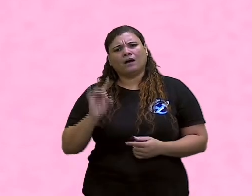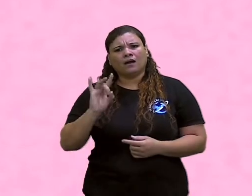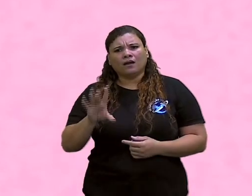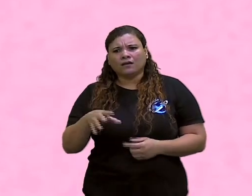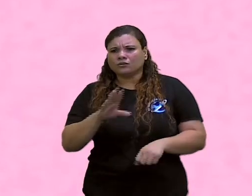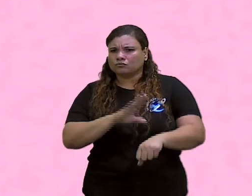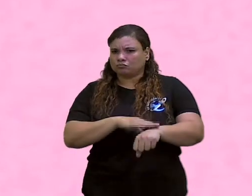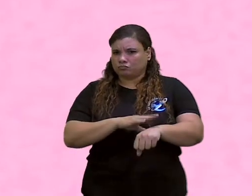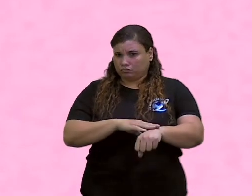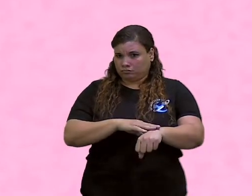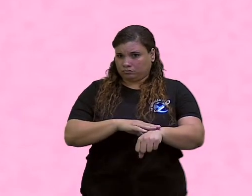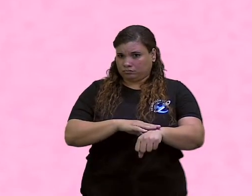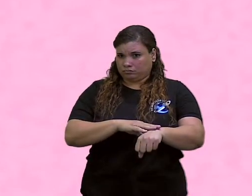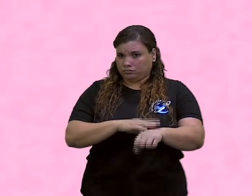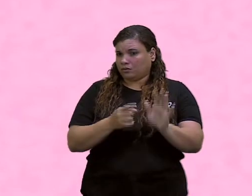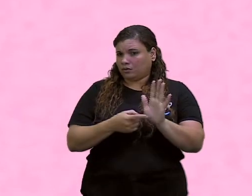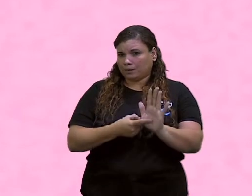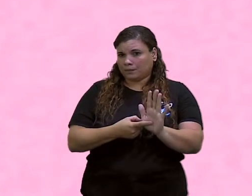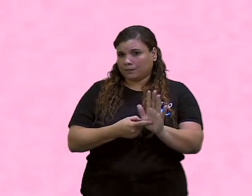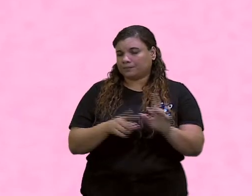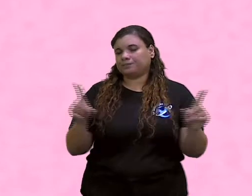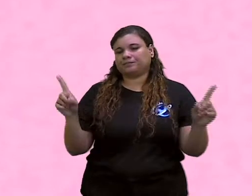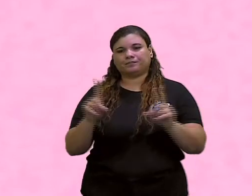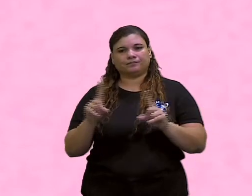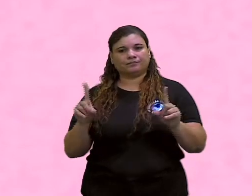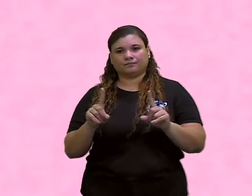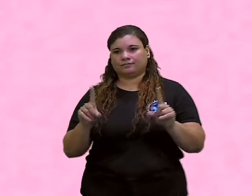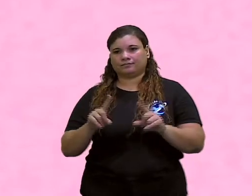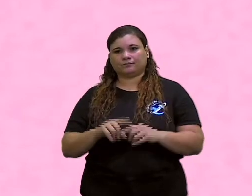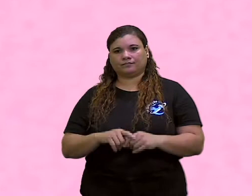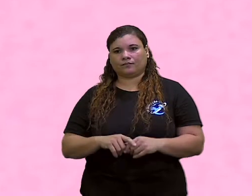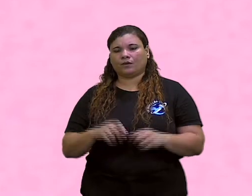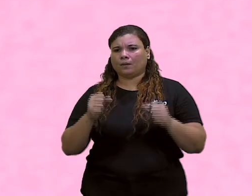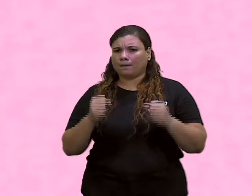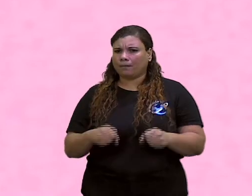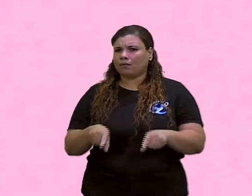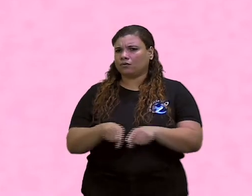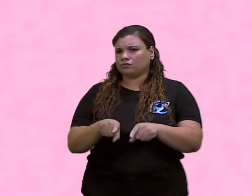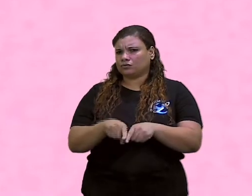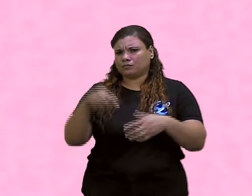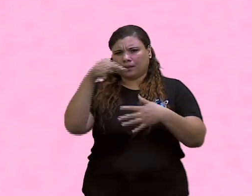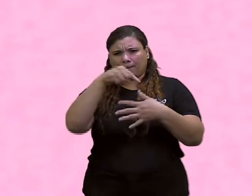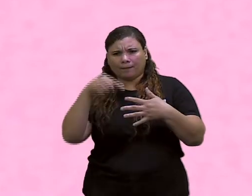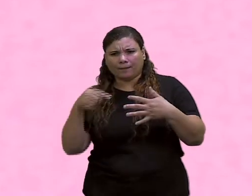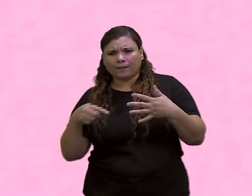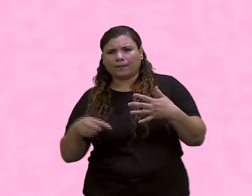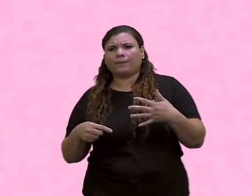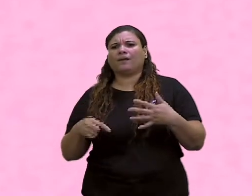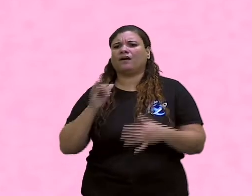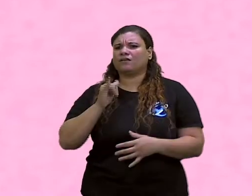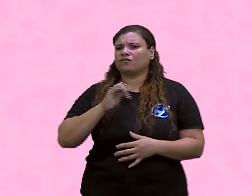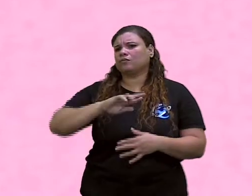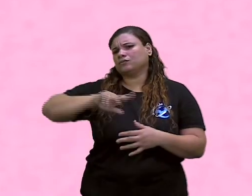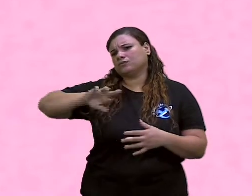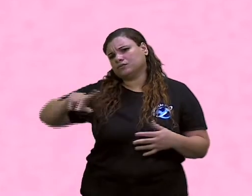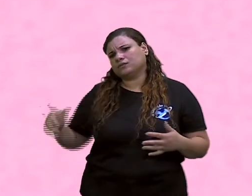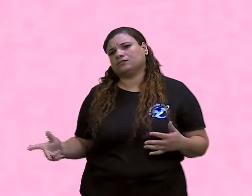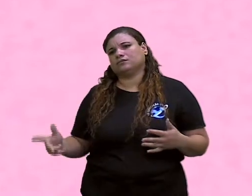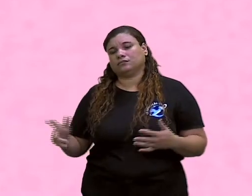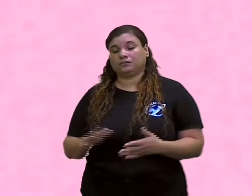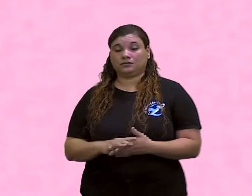Ele consegue trazer inúmeras informações aí. Percebam esse outro exemplo que eu trouxe, ó. O